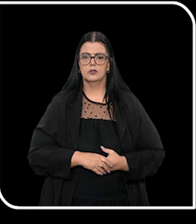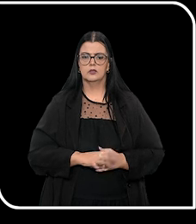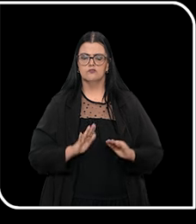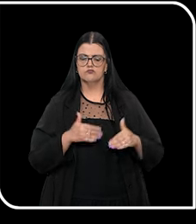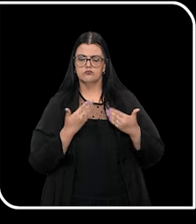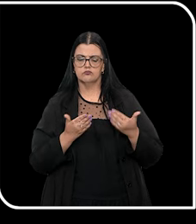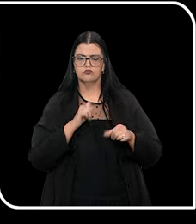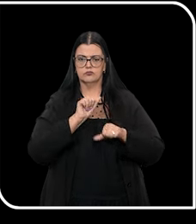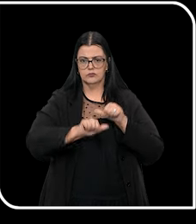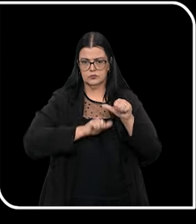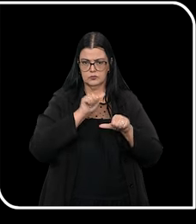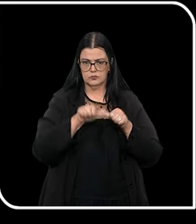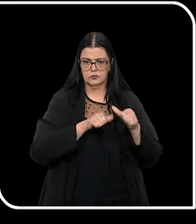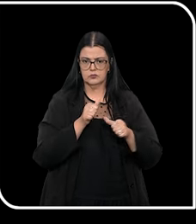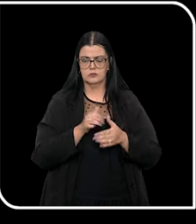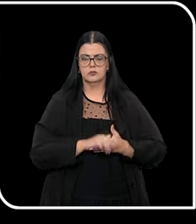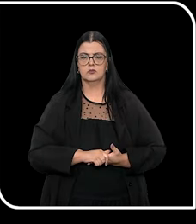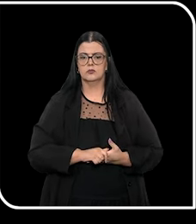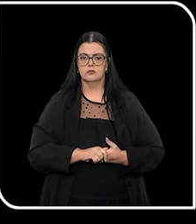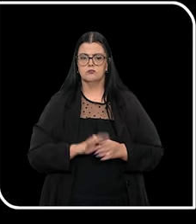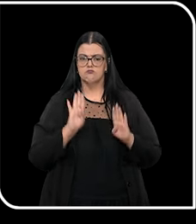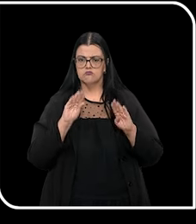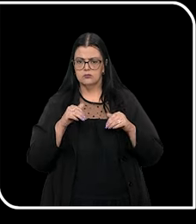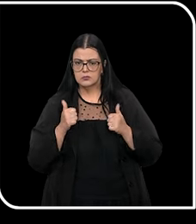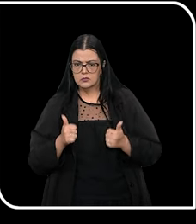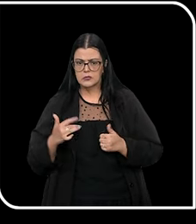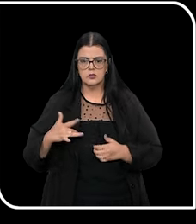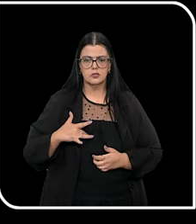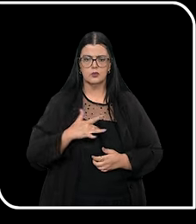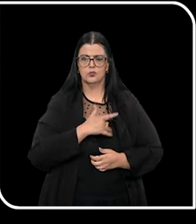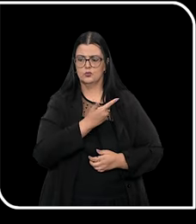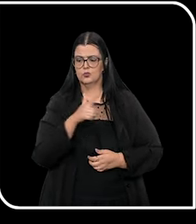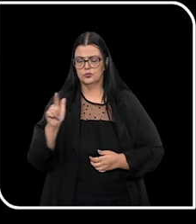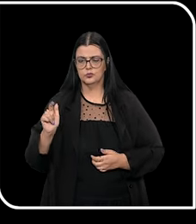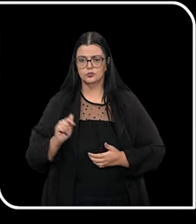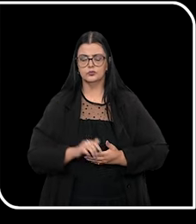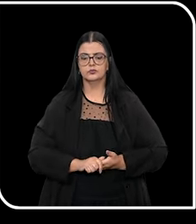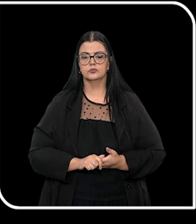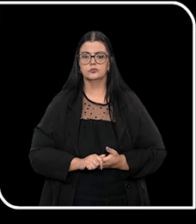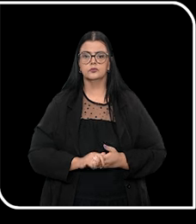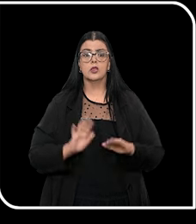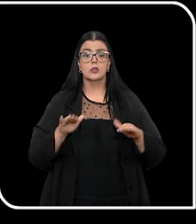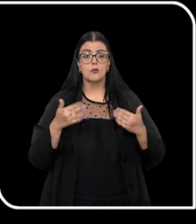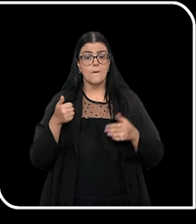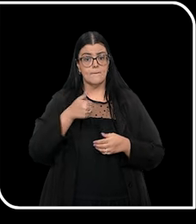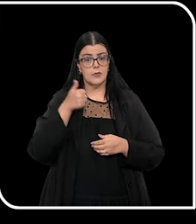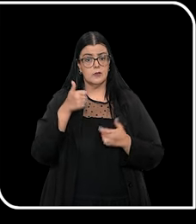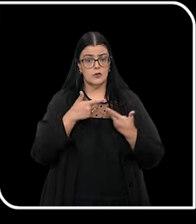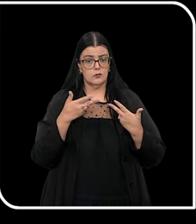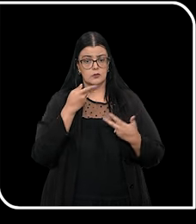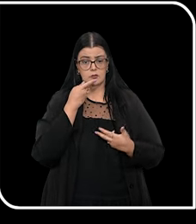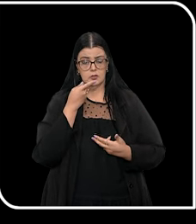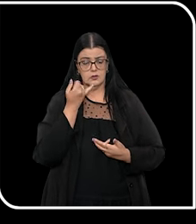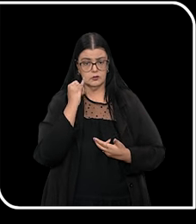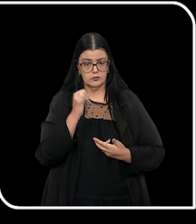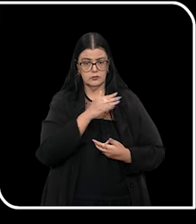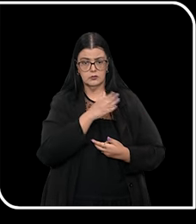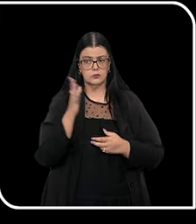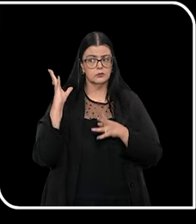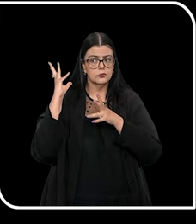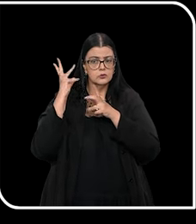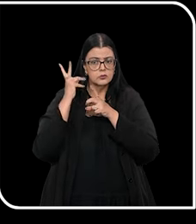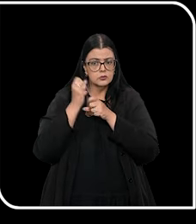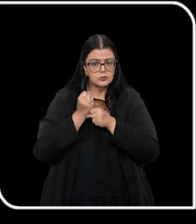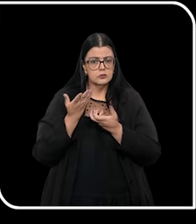tenta promover mudança em direção ao bem-estar do outro é isso que a gente deveria fazer então a primeira coisa que eu sugiro para vocês